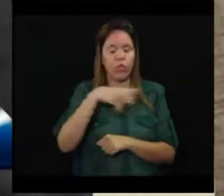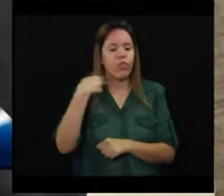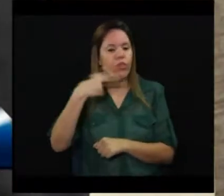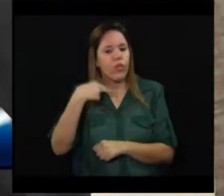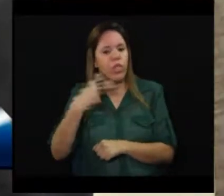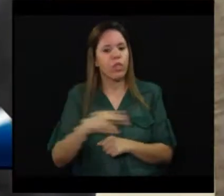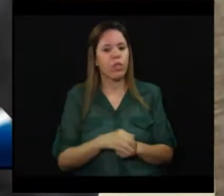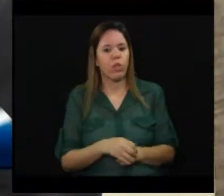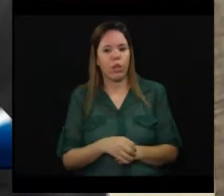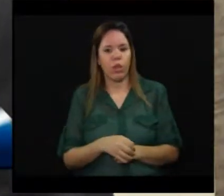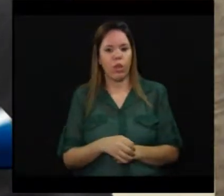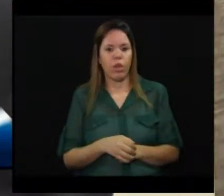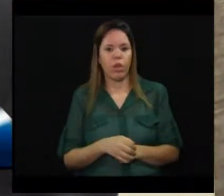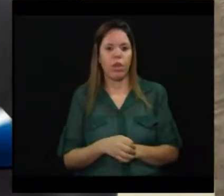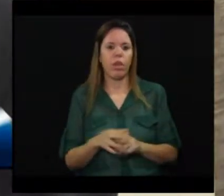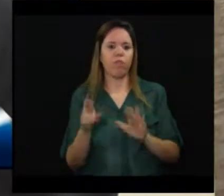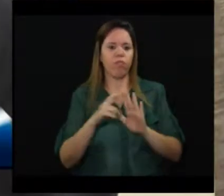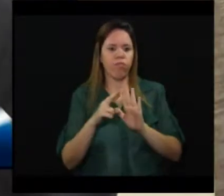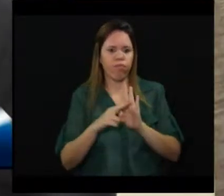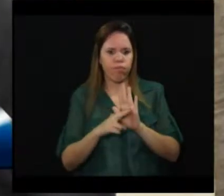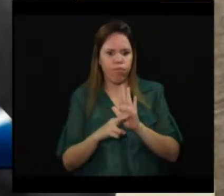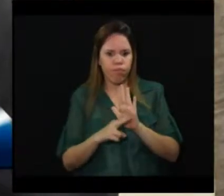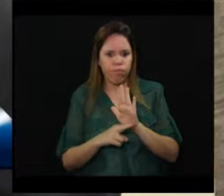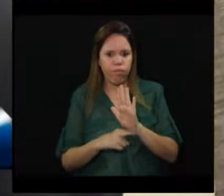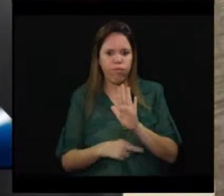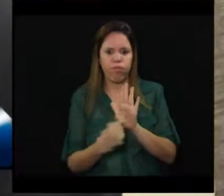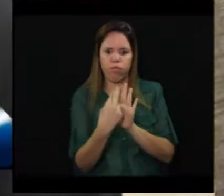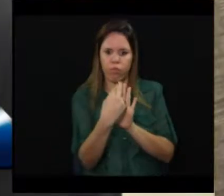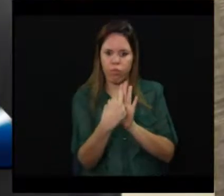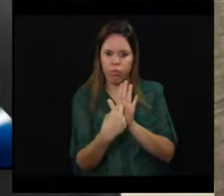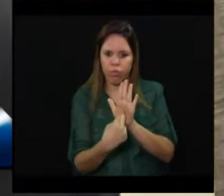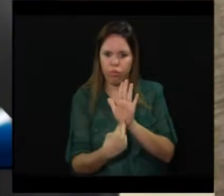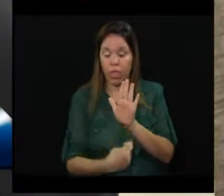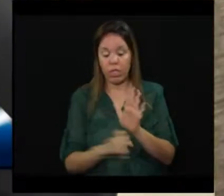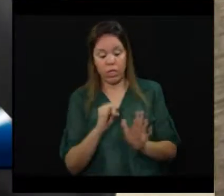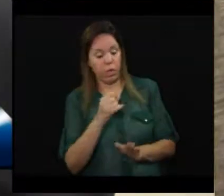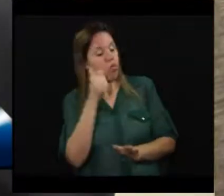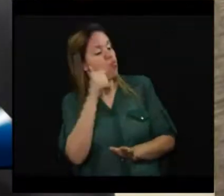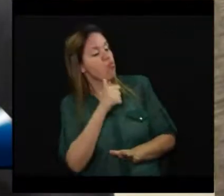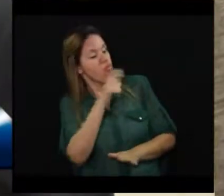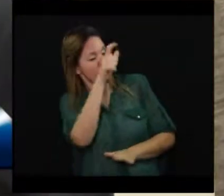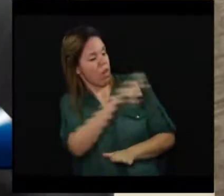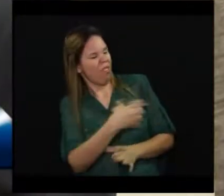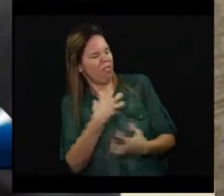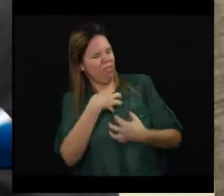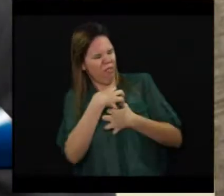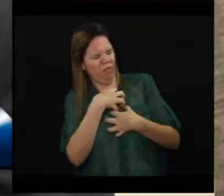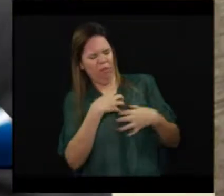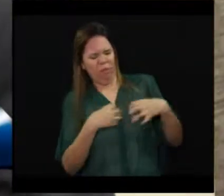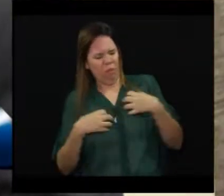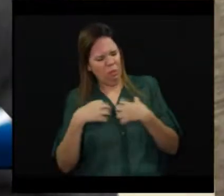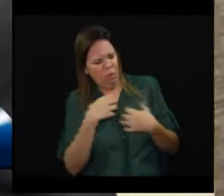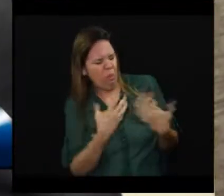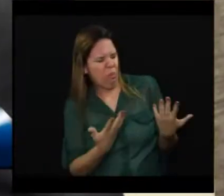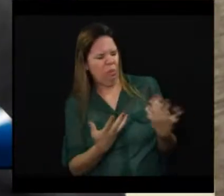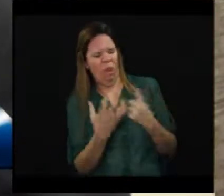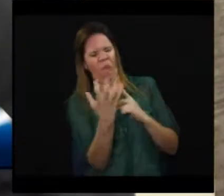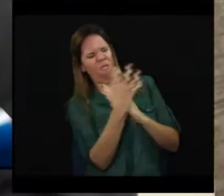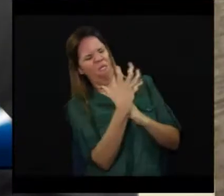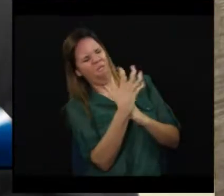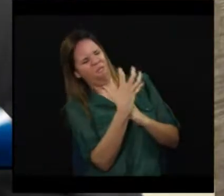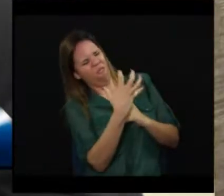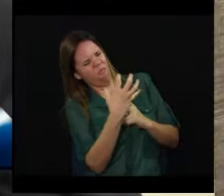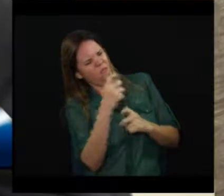questão de redação, para que a mulher se sentindo importunada, ela alardeie, né?